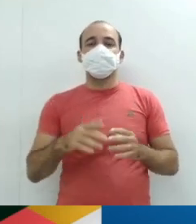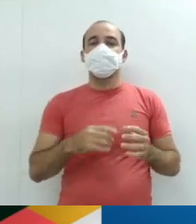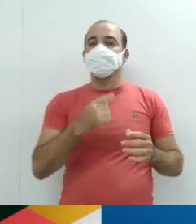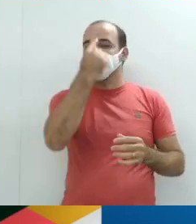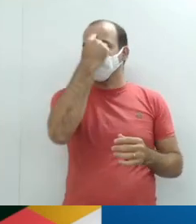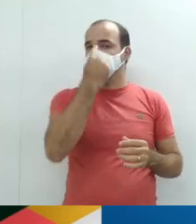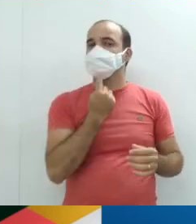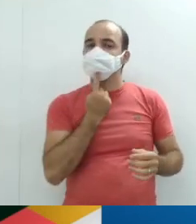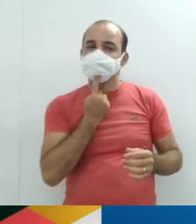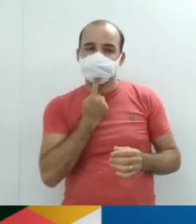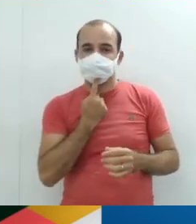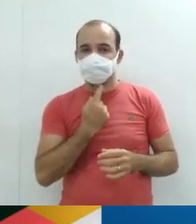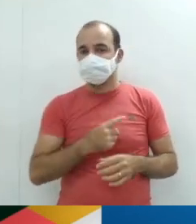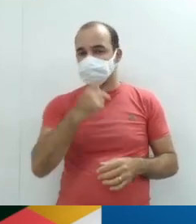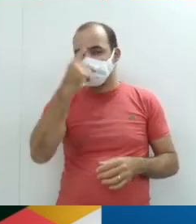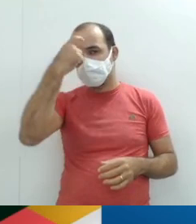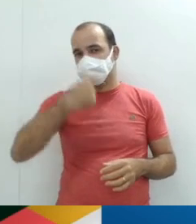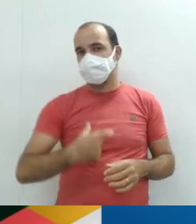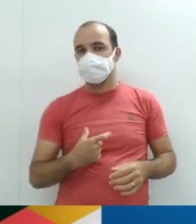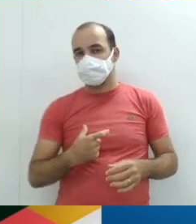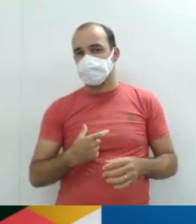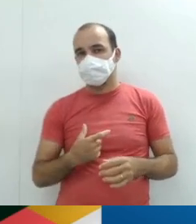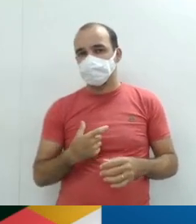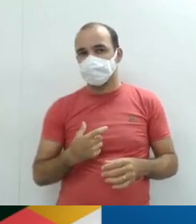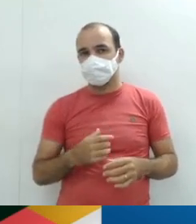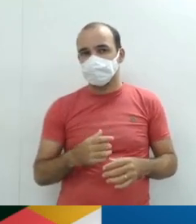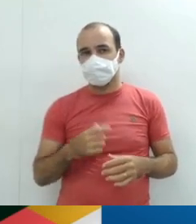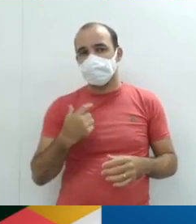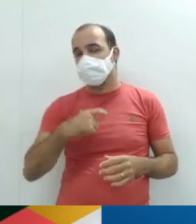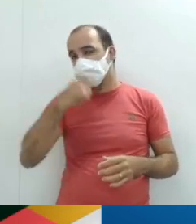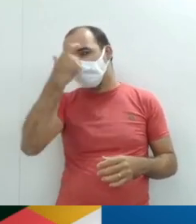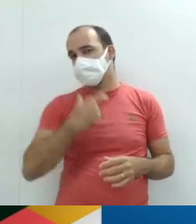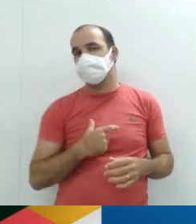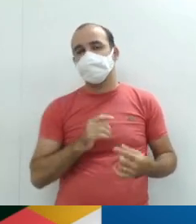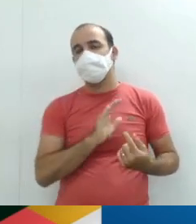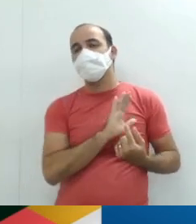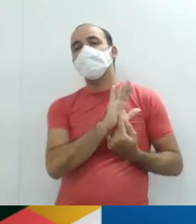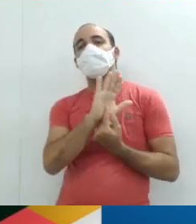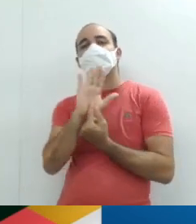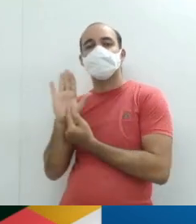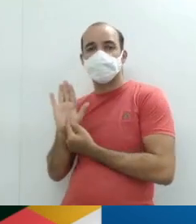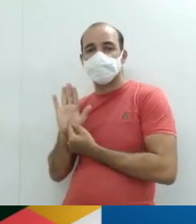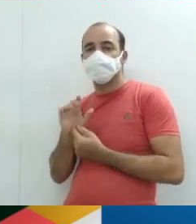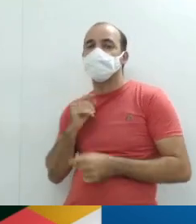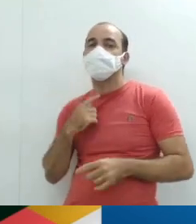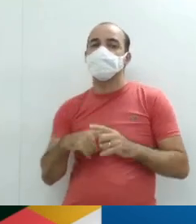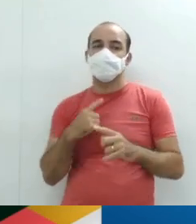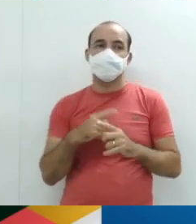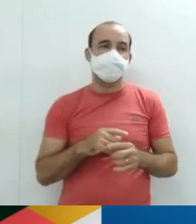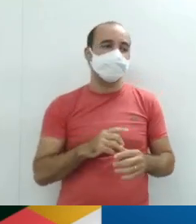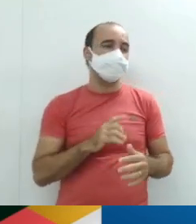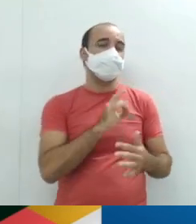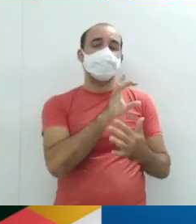pessoal. Ou seja, ele chamou de marketing de si mesmo. Porque cada um de nós, segundo Lipovetsky, passamos